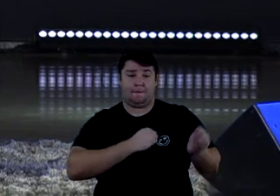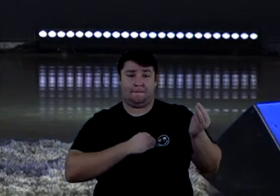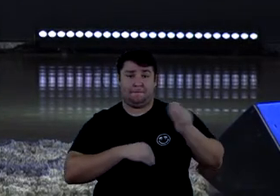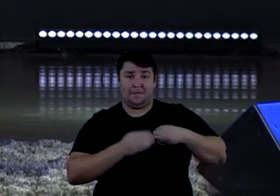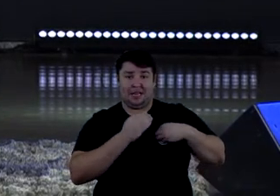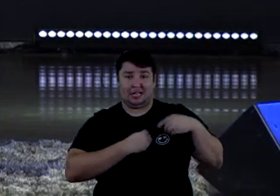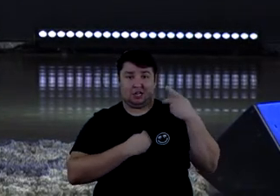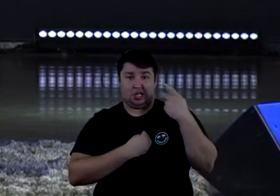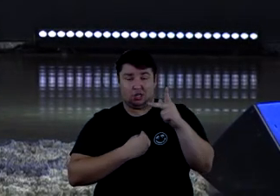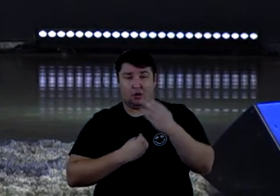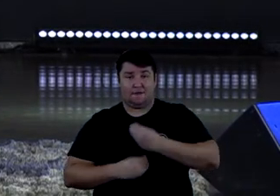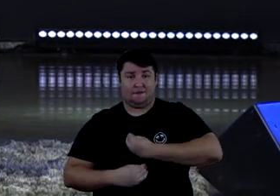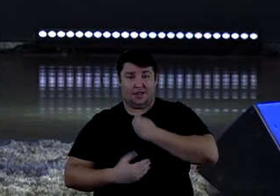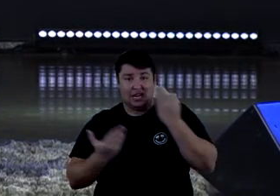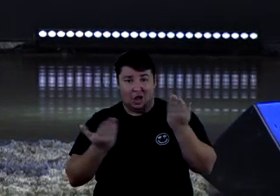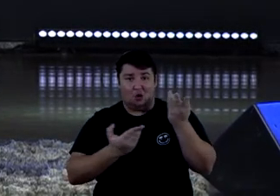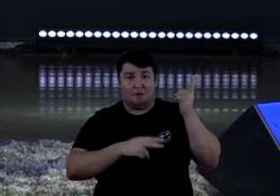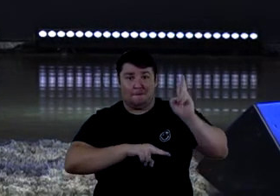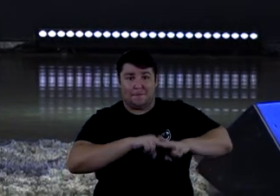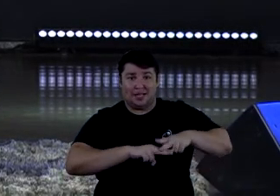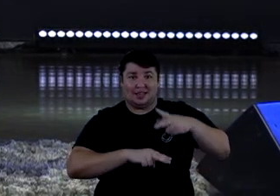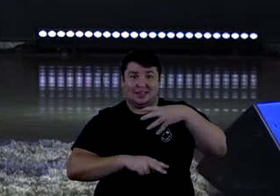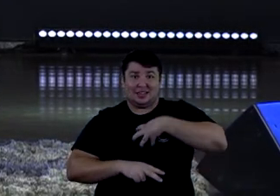vida hoje, tem jeito para você.